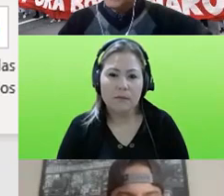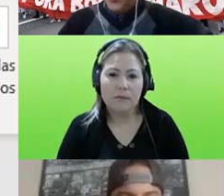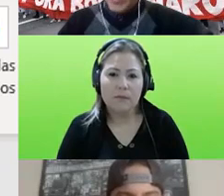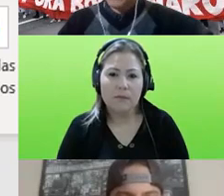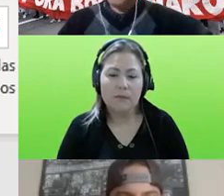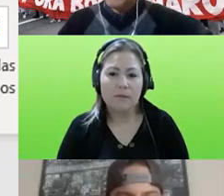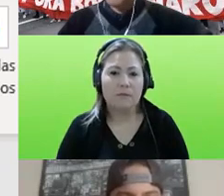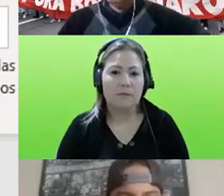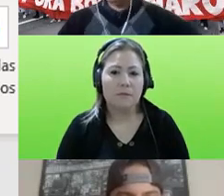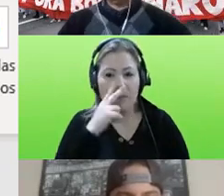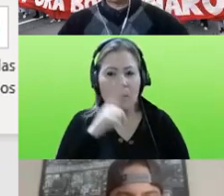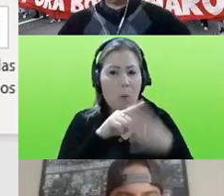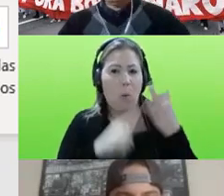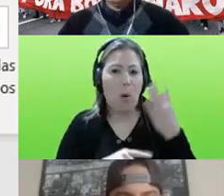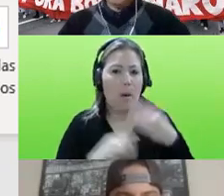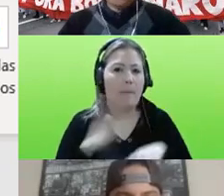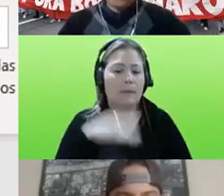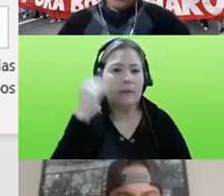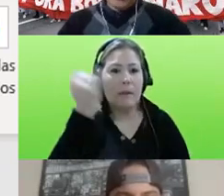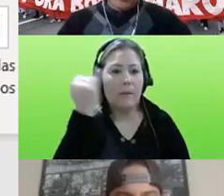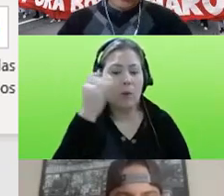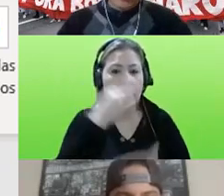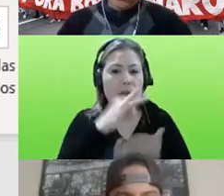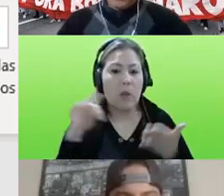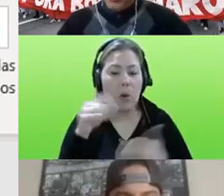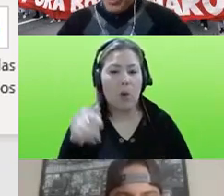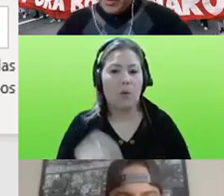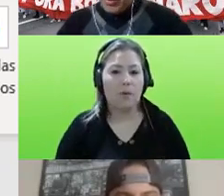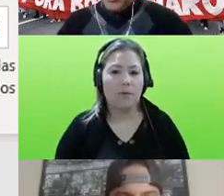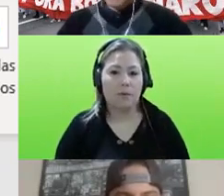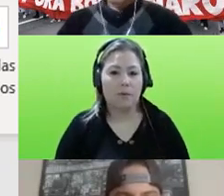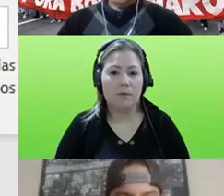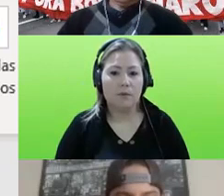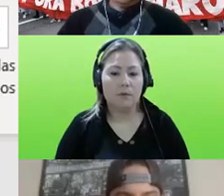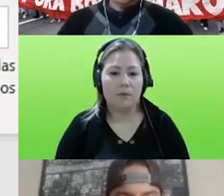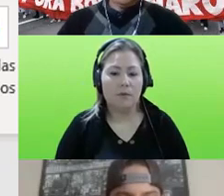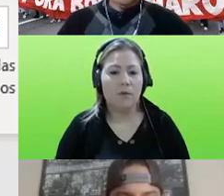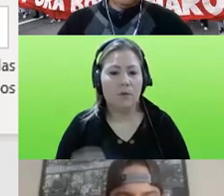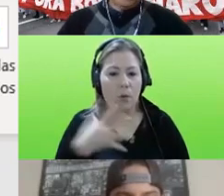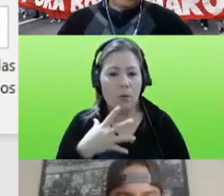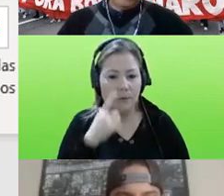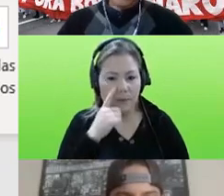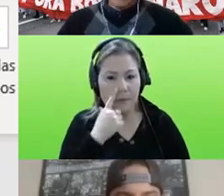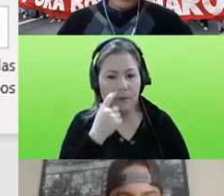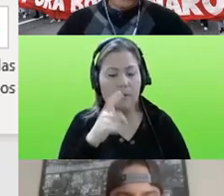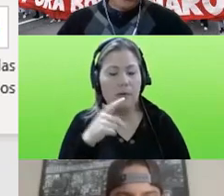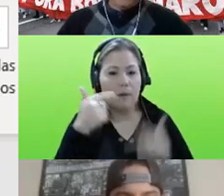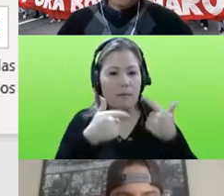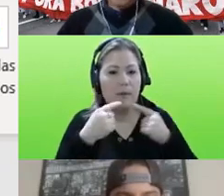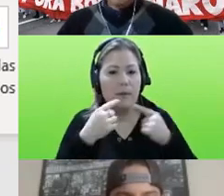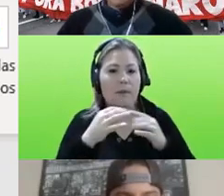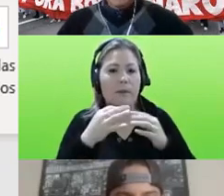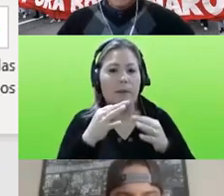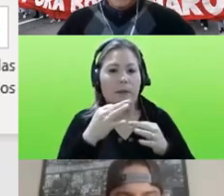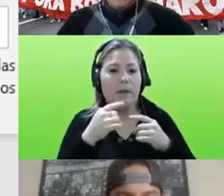são quatro dos mais importantes teóricos contemporâneos que trabalham teoria crítica no